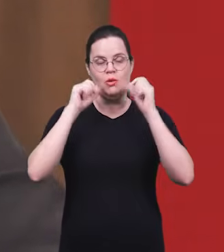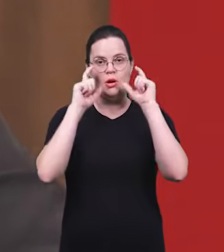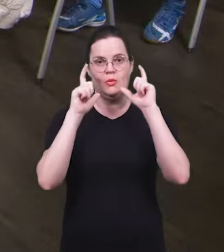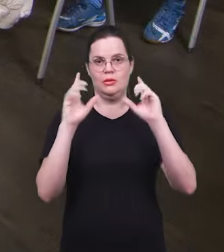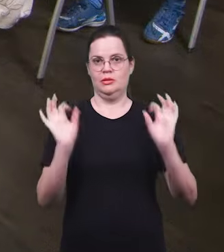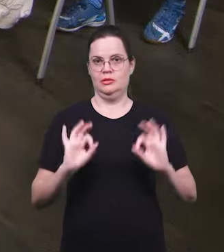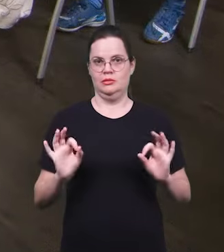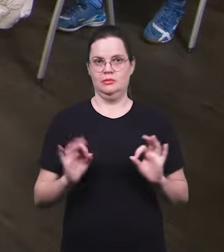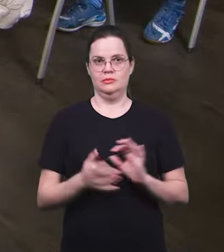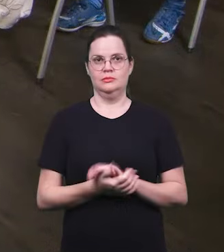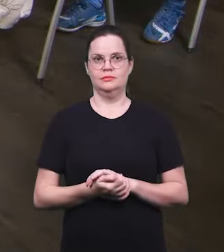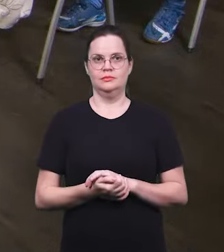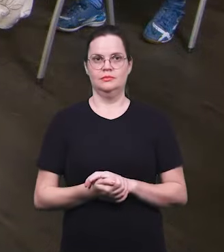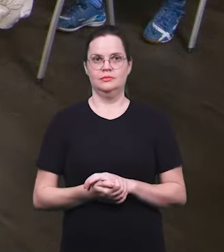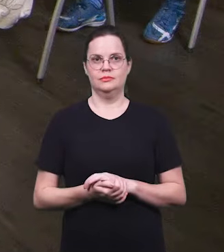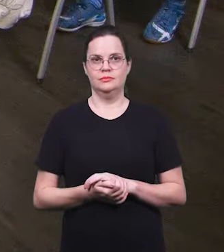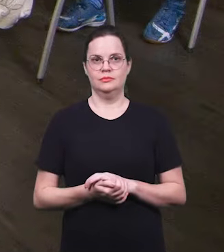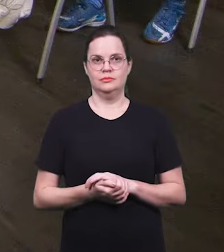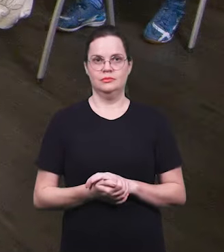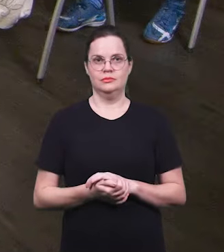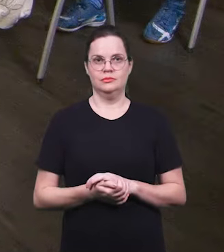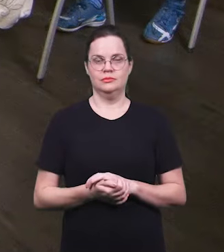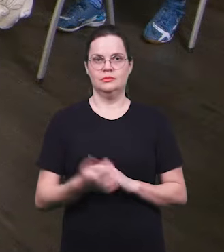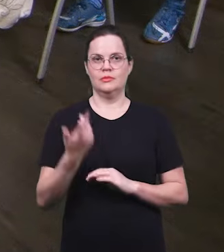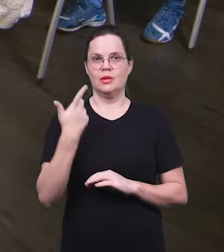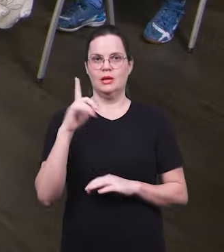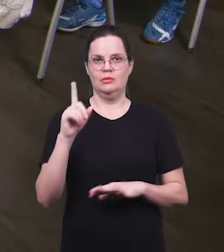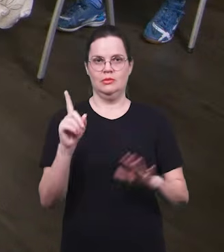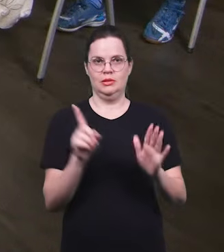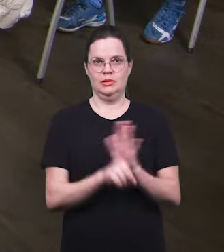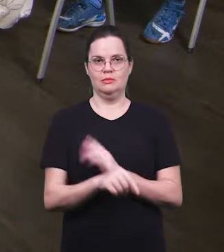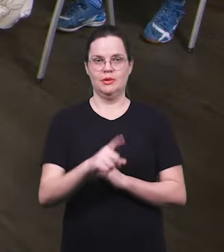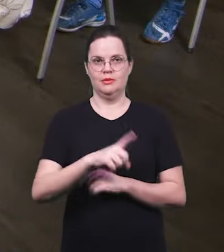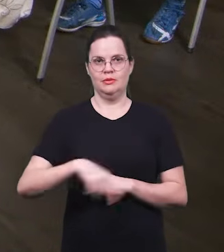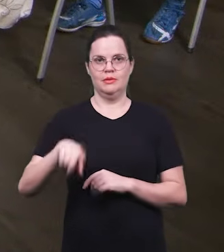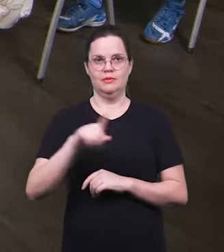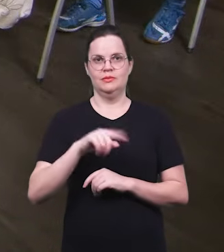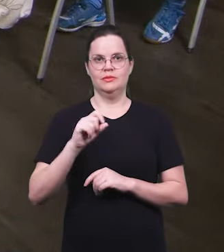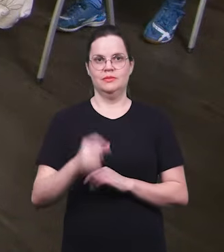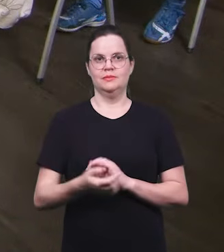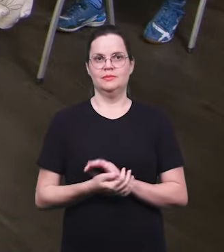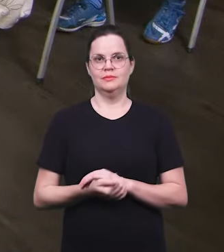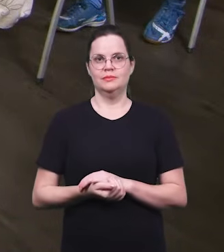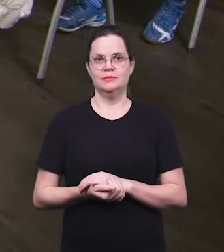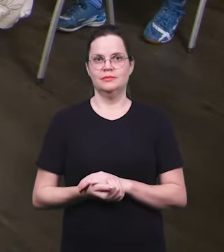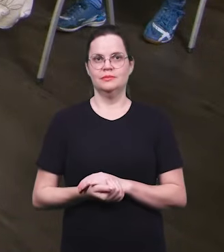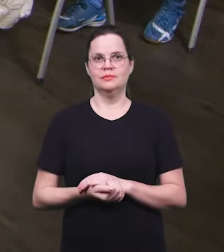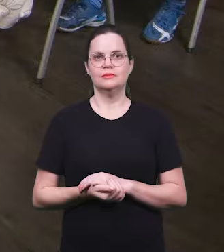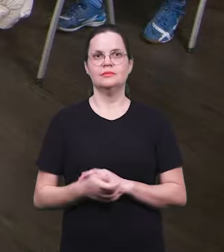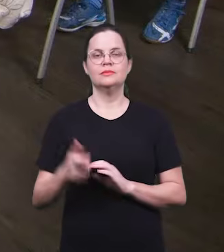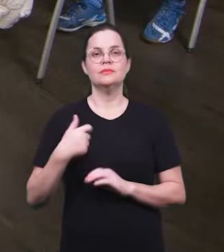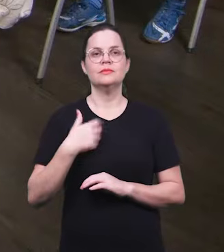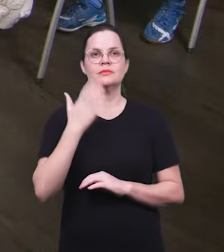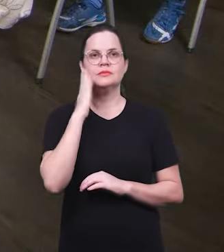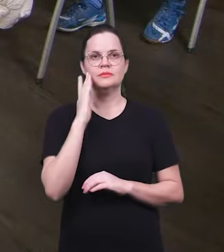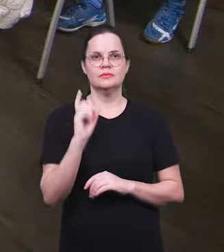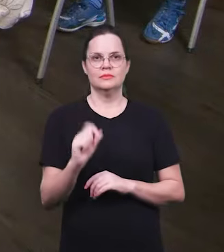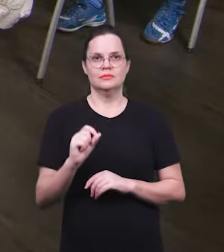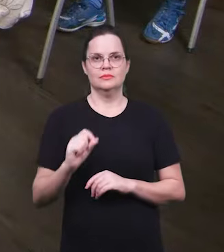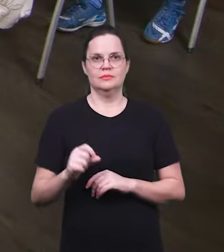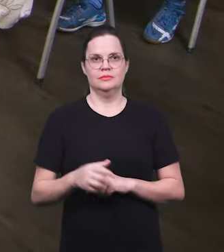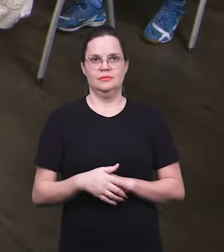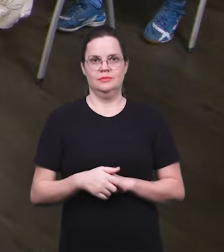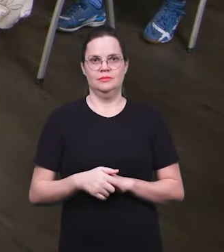sentido. Agora nós vamos fazer uma outra pergunta para vocês. Eu gostaria de saber o